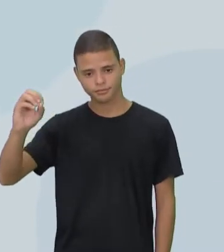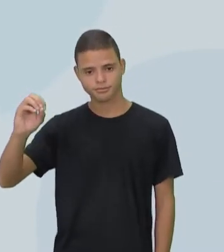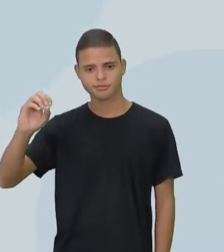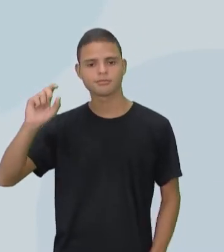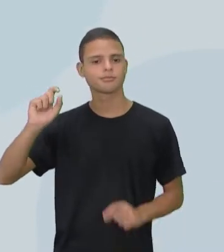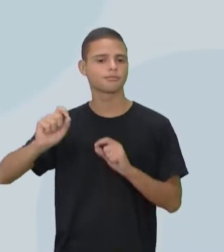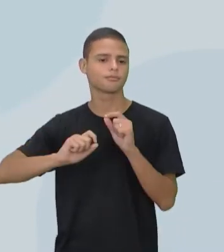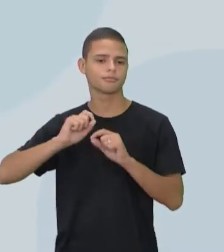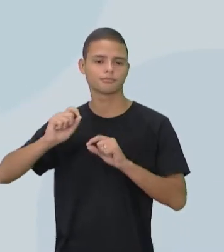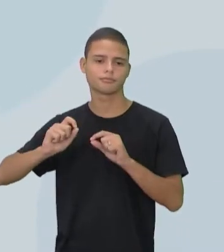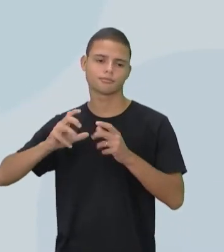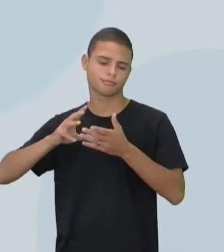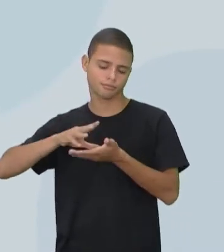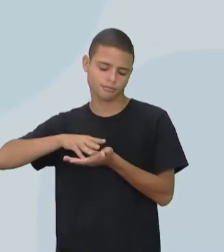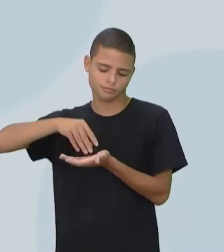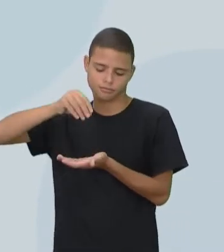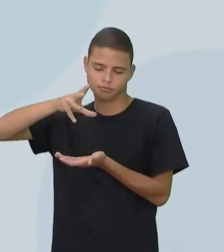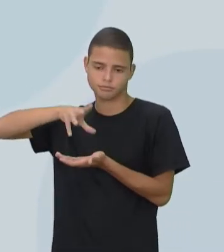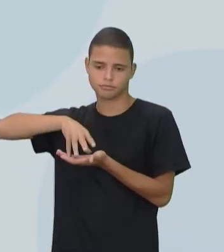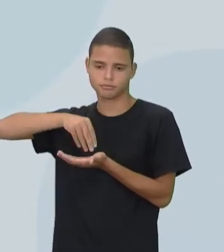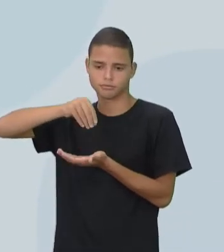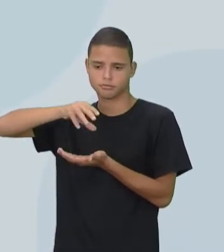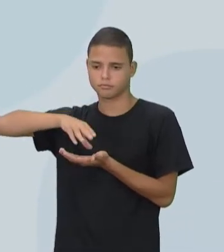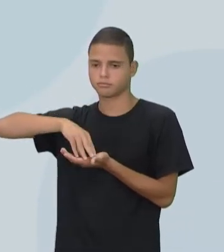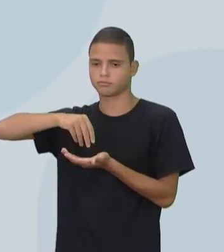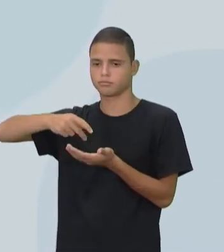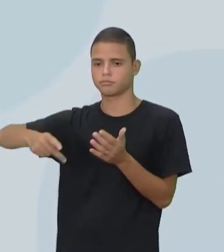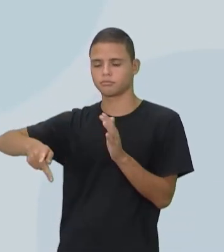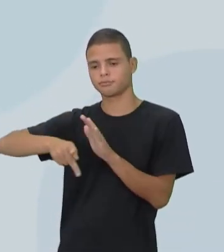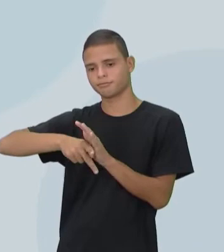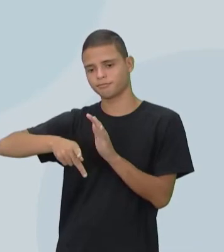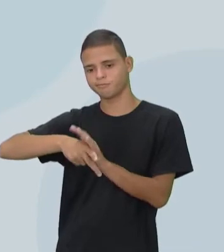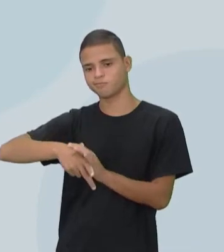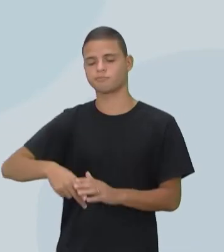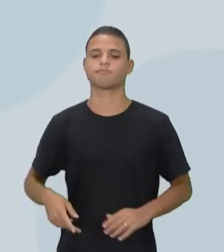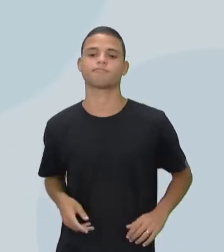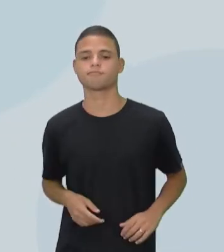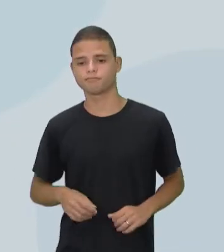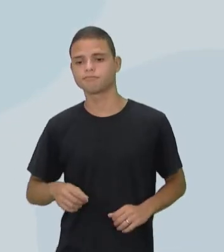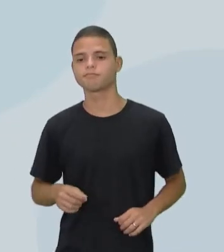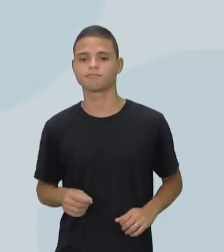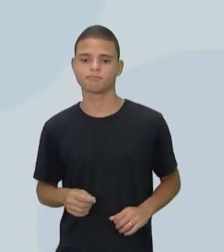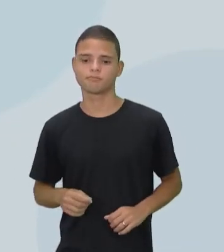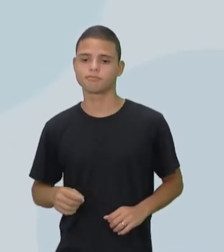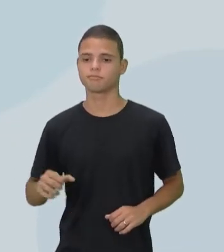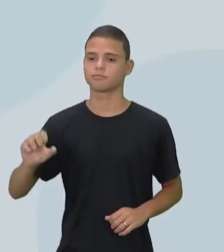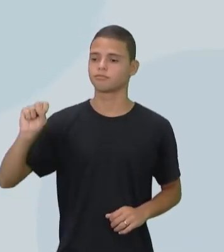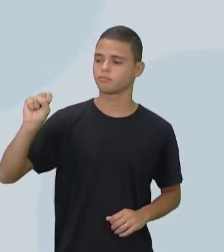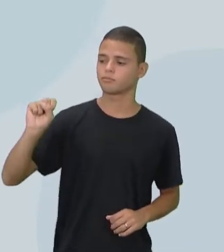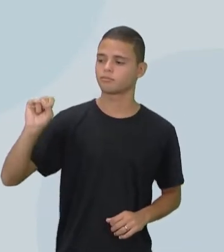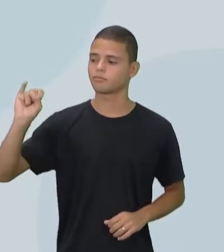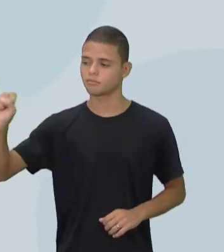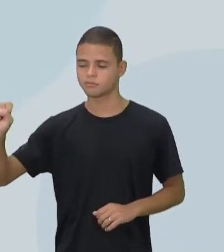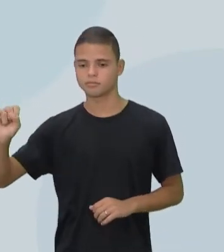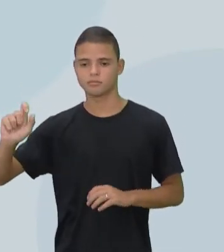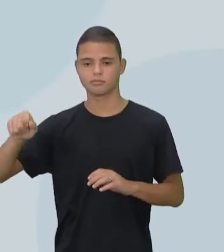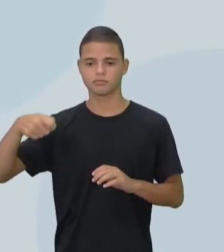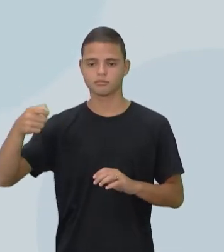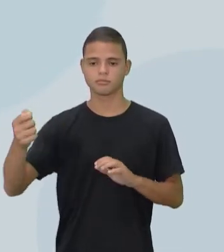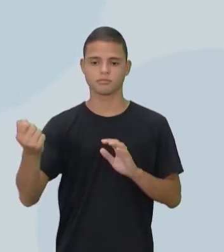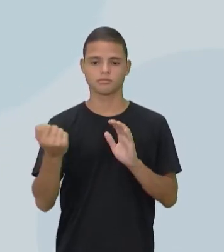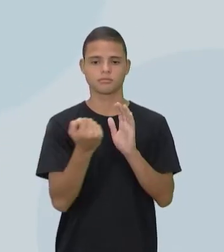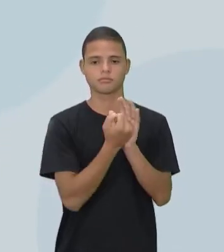né, popularmente como areia, e o nome químico dióxido de silício, ela é uma substância representada pela fórmula